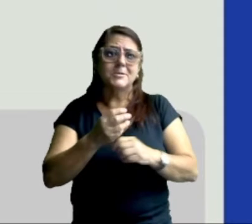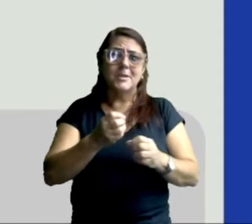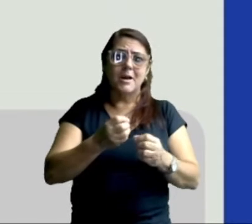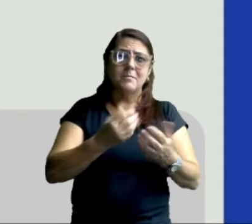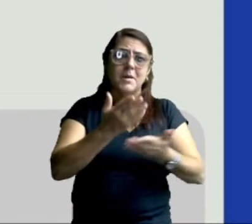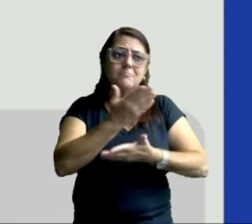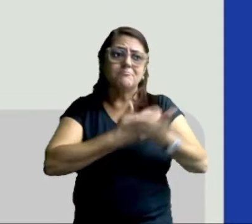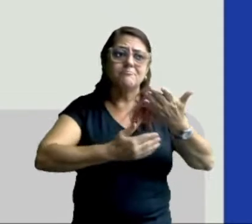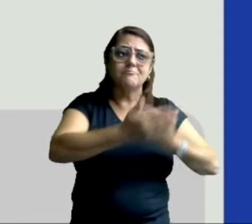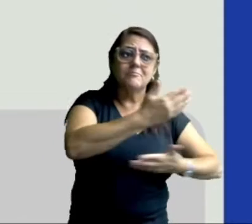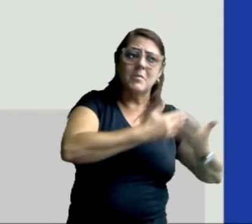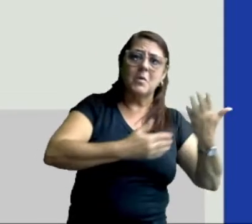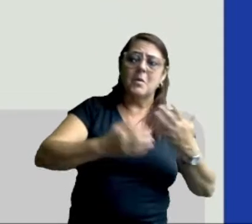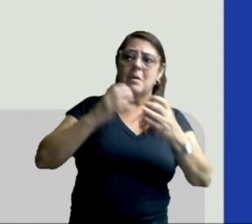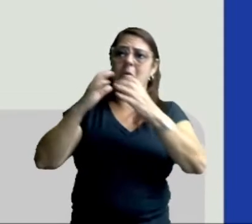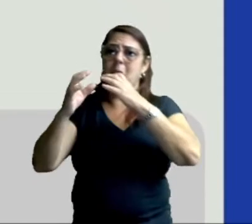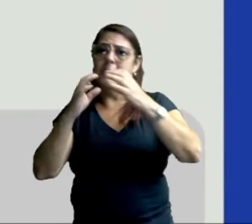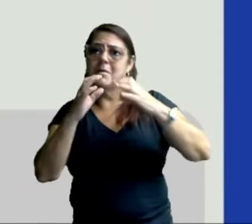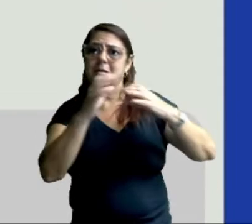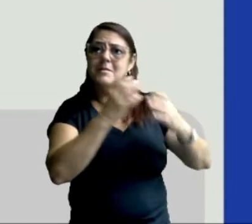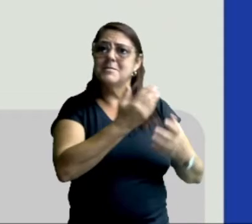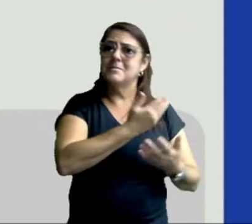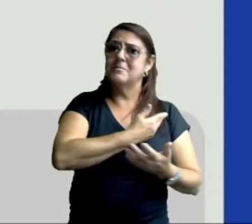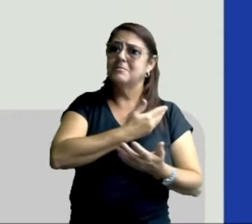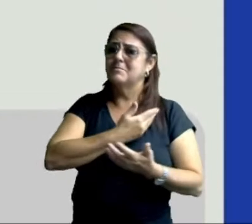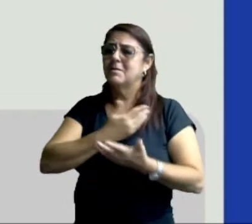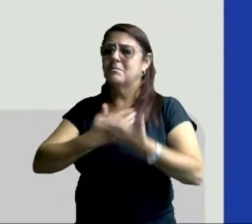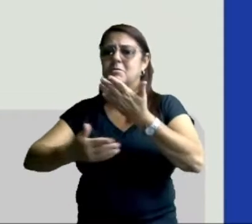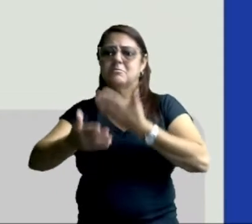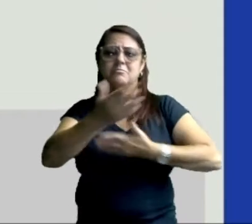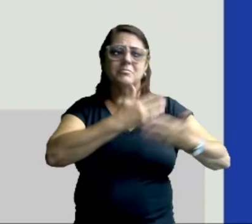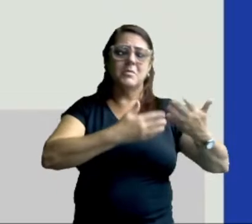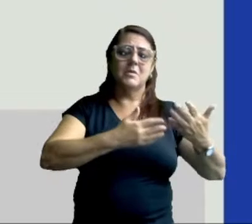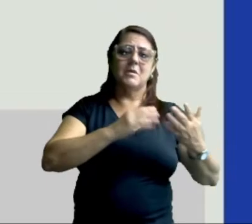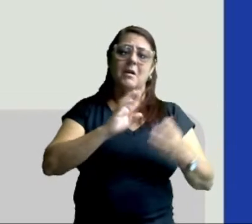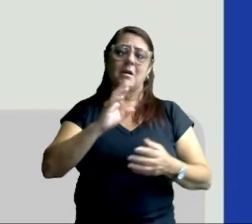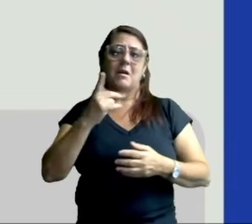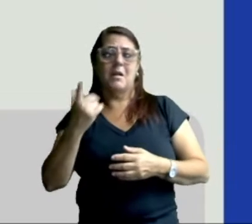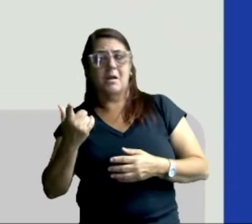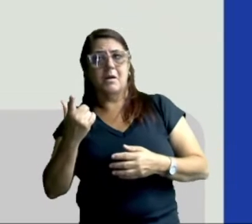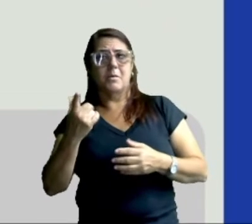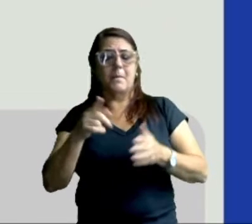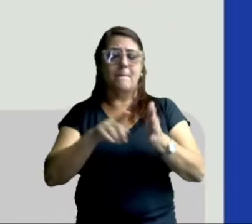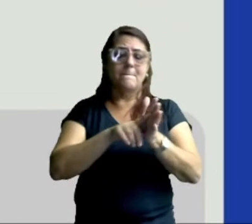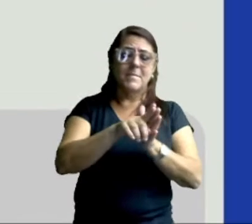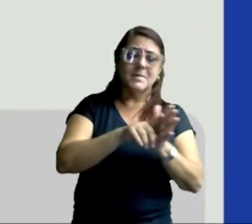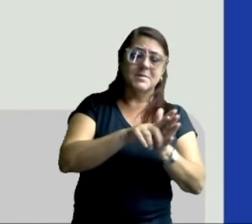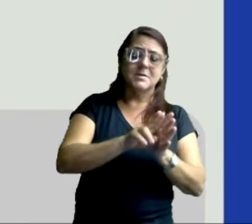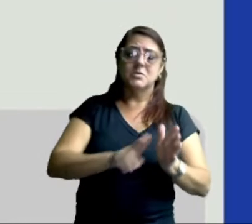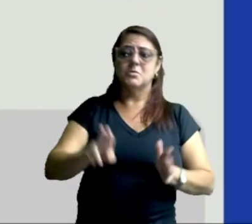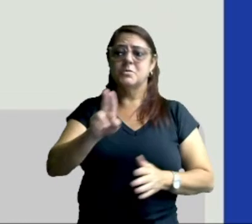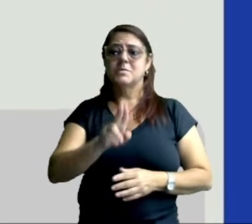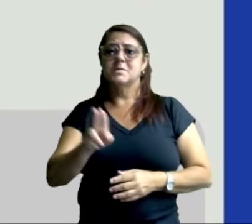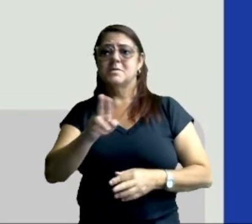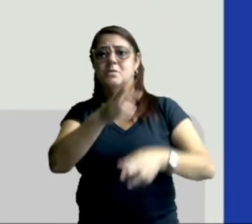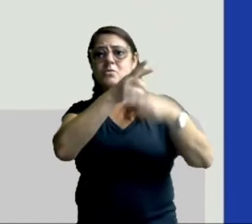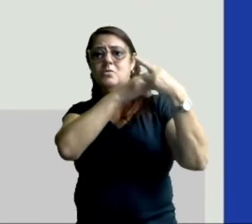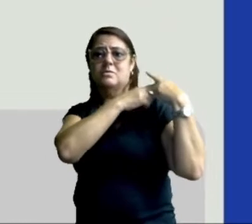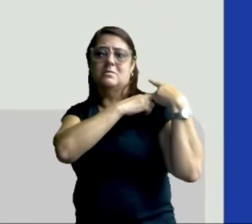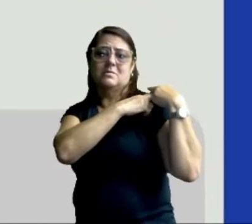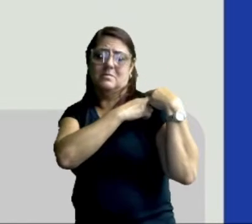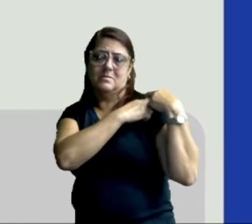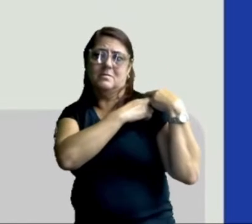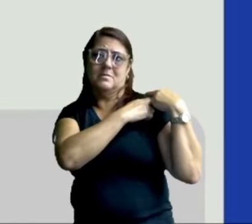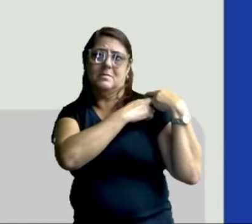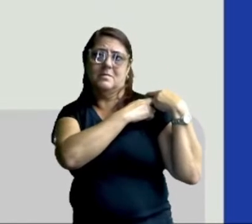no processo de construção do conhecimento desse nosso aluno. Claro, desde que seja utilizada com responsabilidade